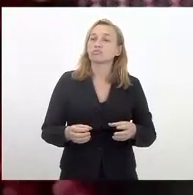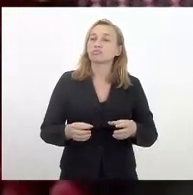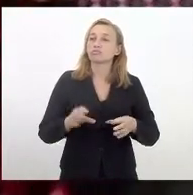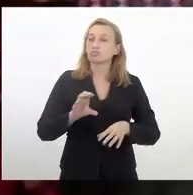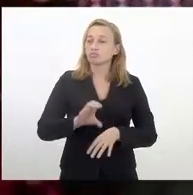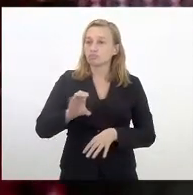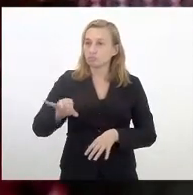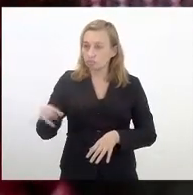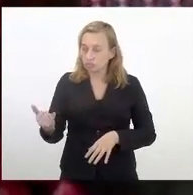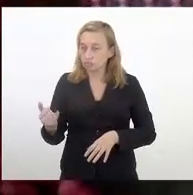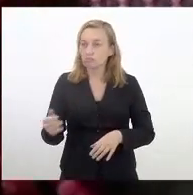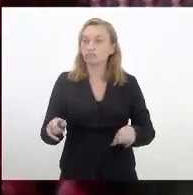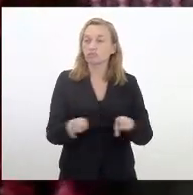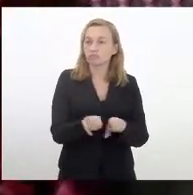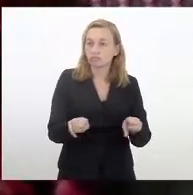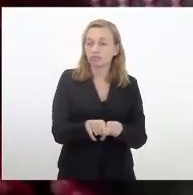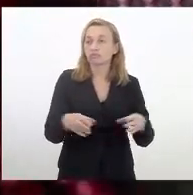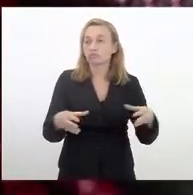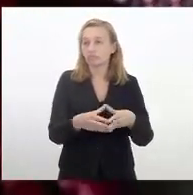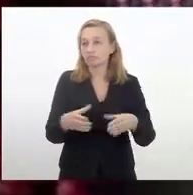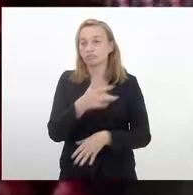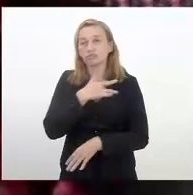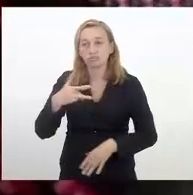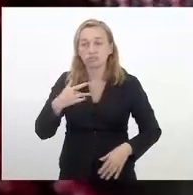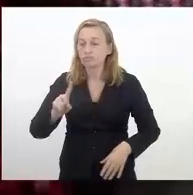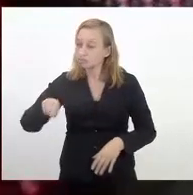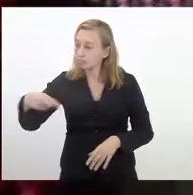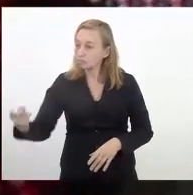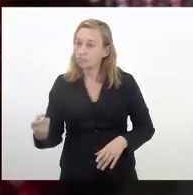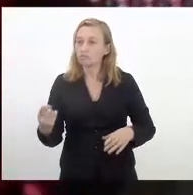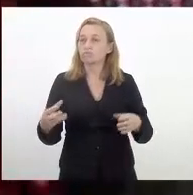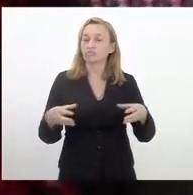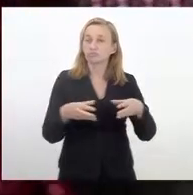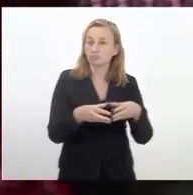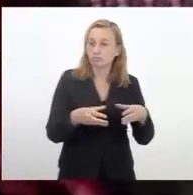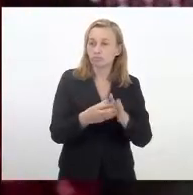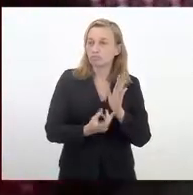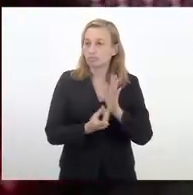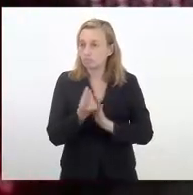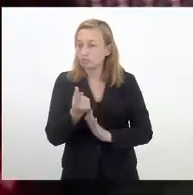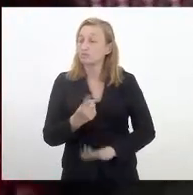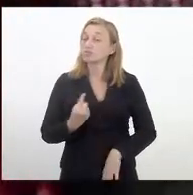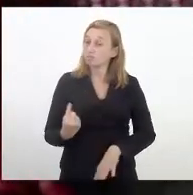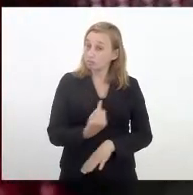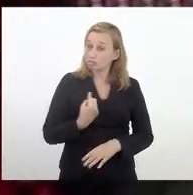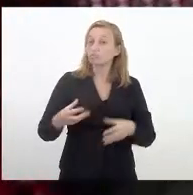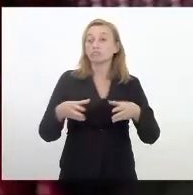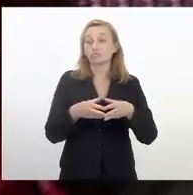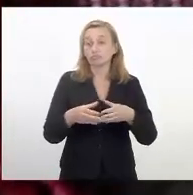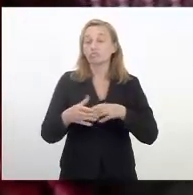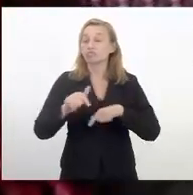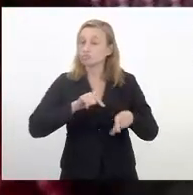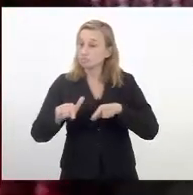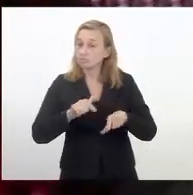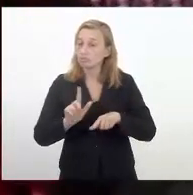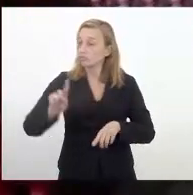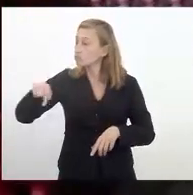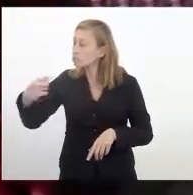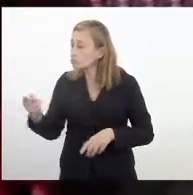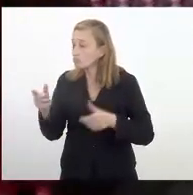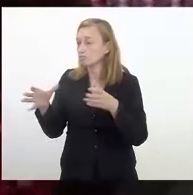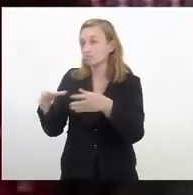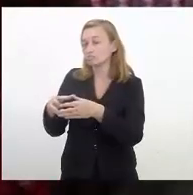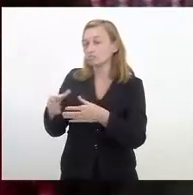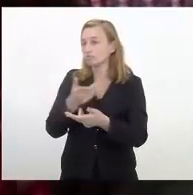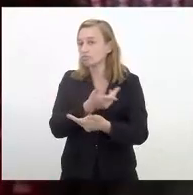comissão de saúde da Que tantas a comissão de orçamento a nossa comissão de trabalho tantas